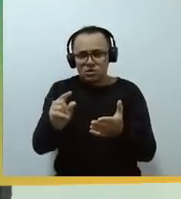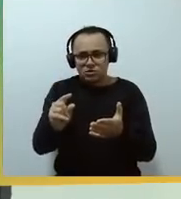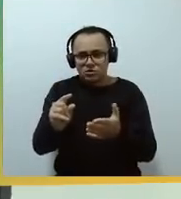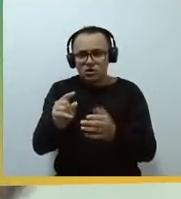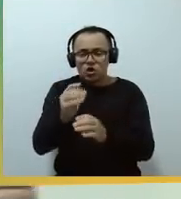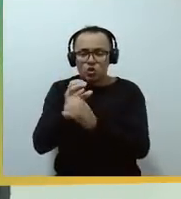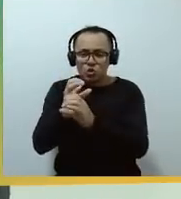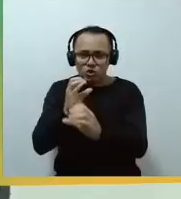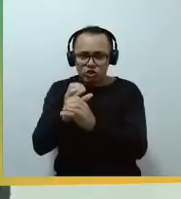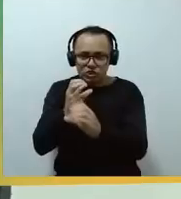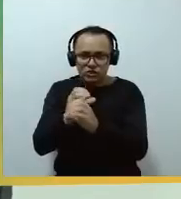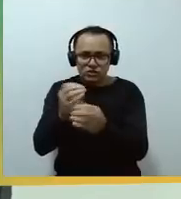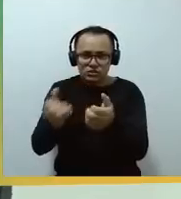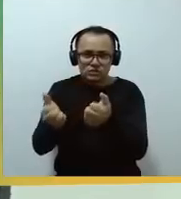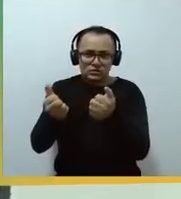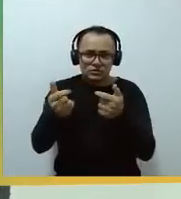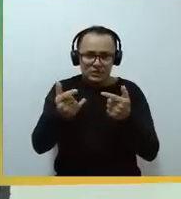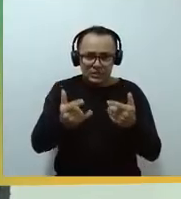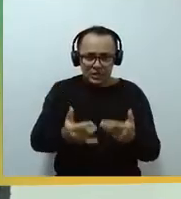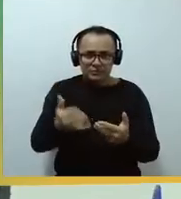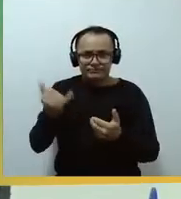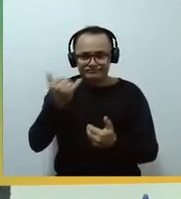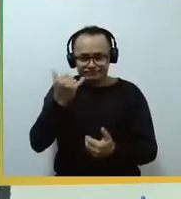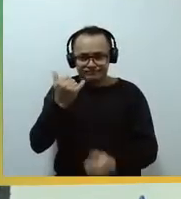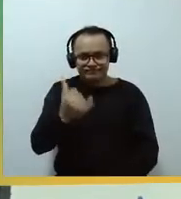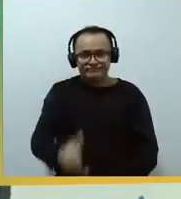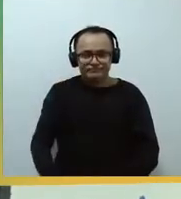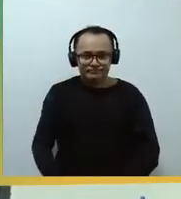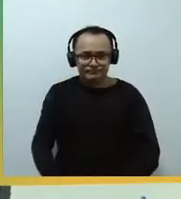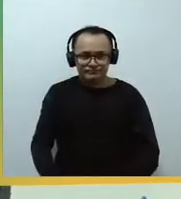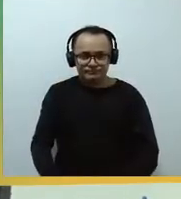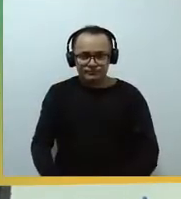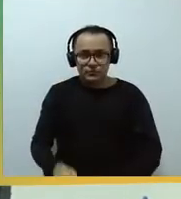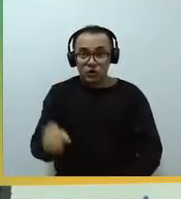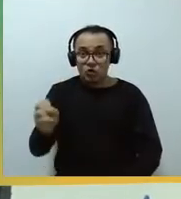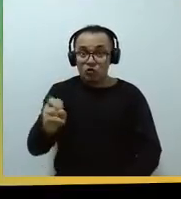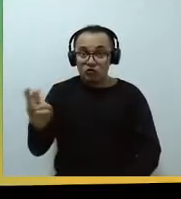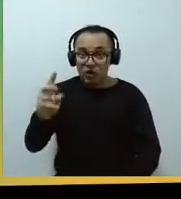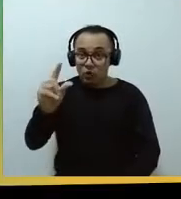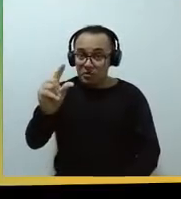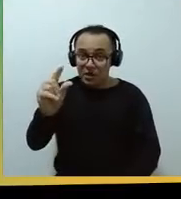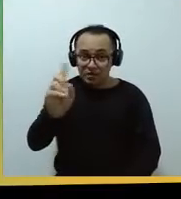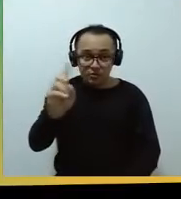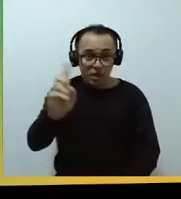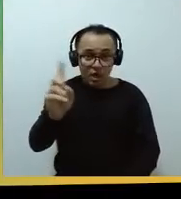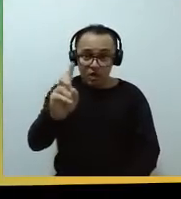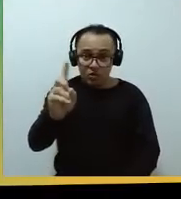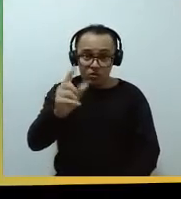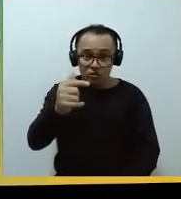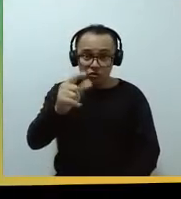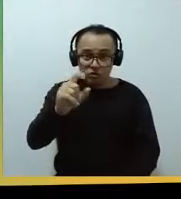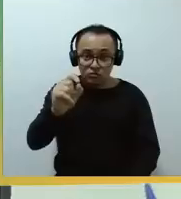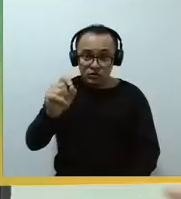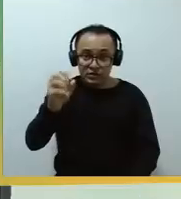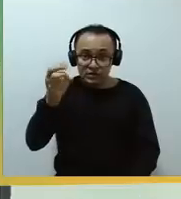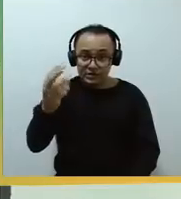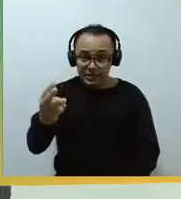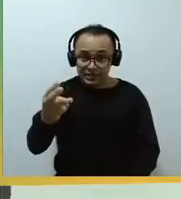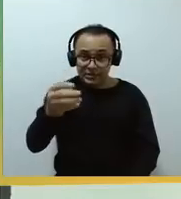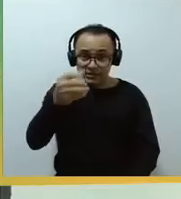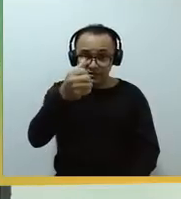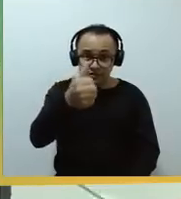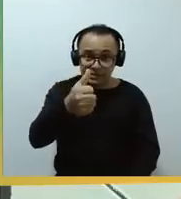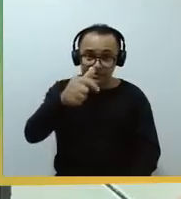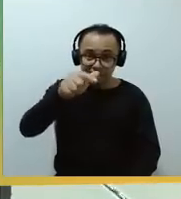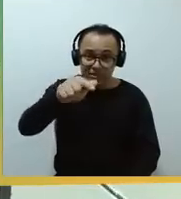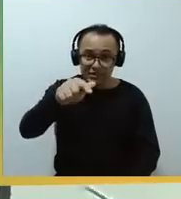confio neles e na informação que eles me deram. Ele não era um valor pequeno, o valor em 2003 era R$ 171 mil, né?